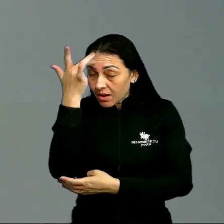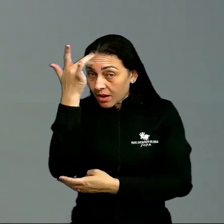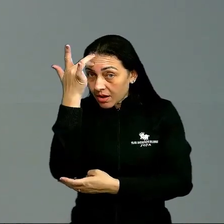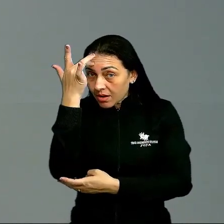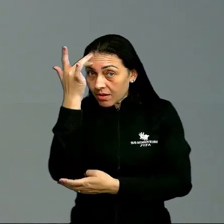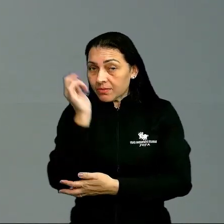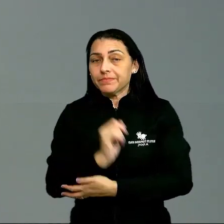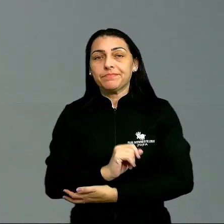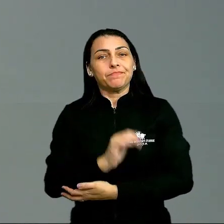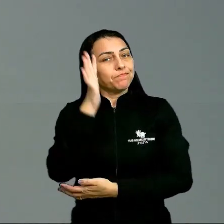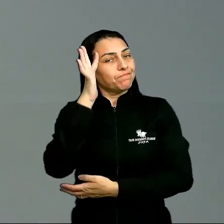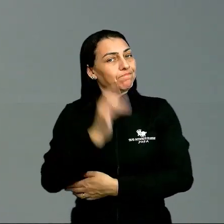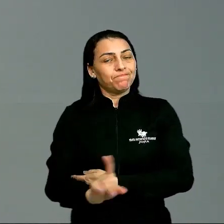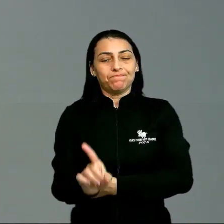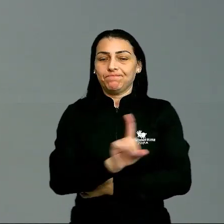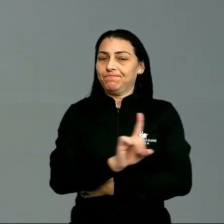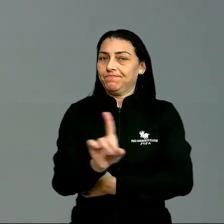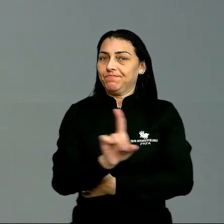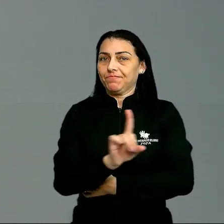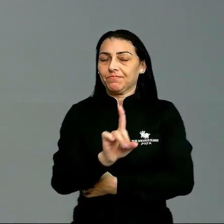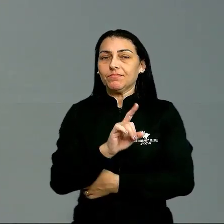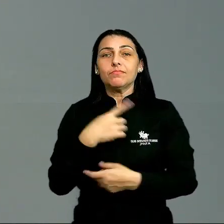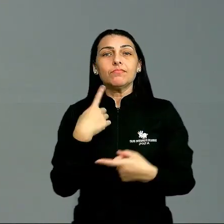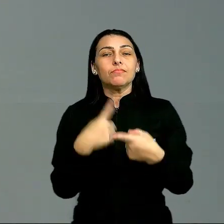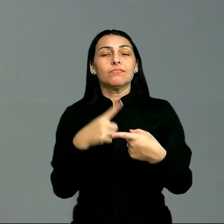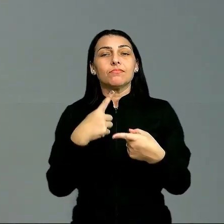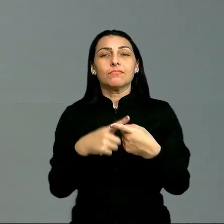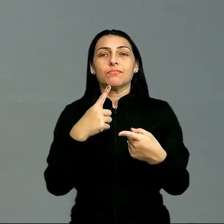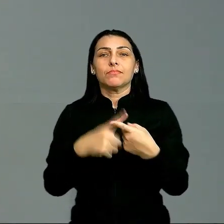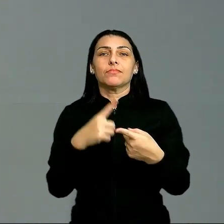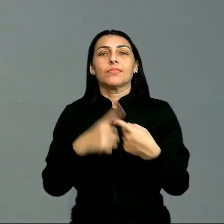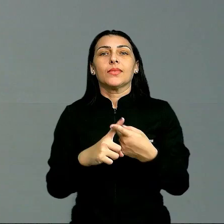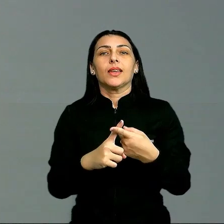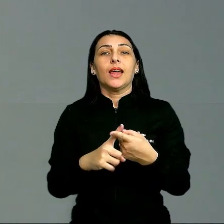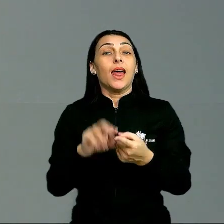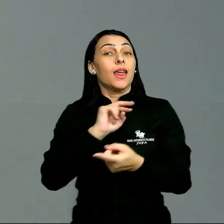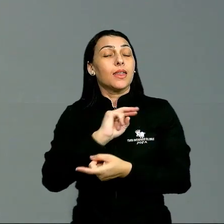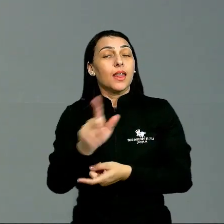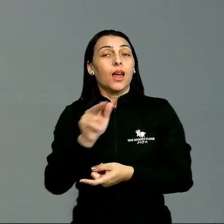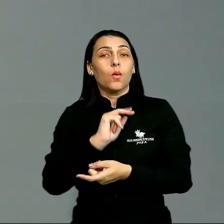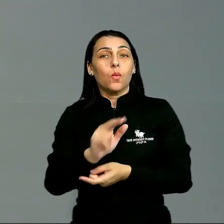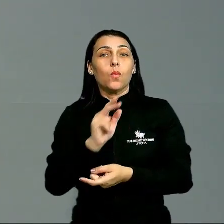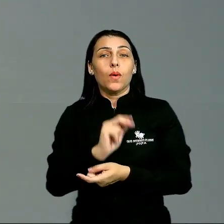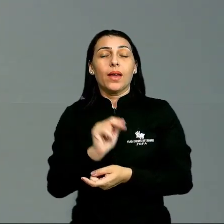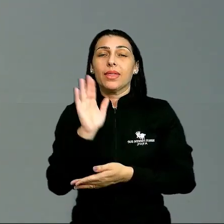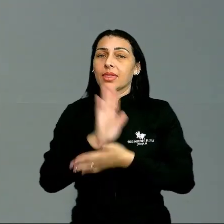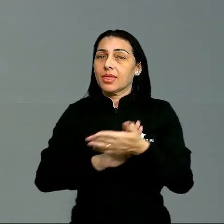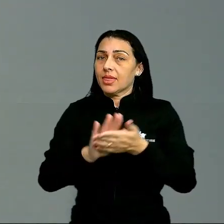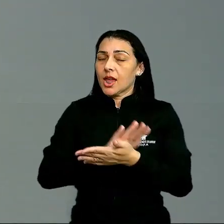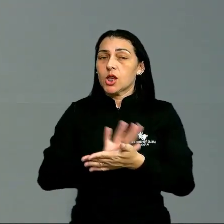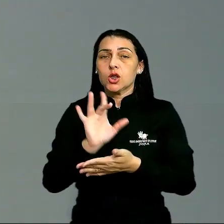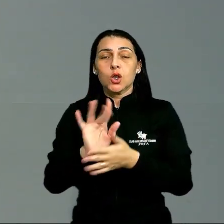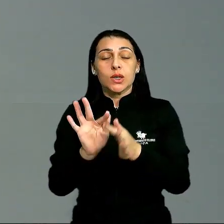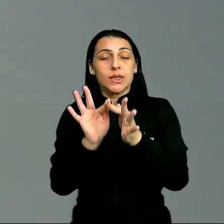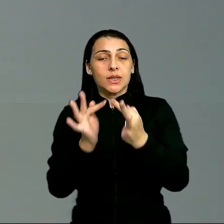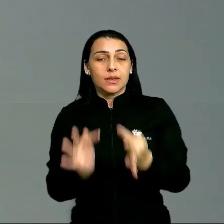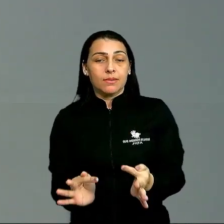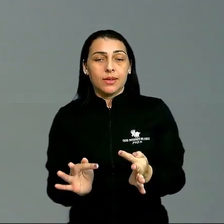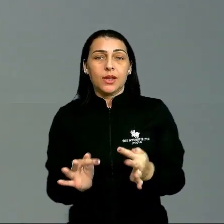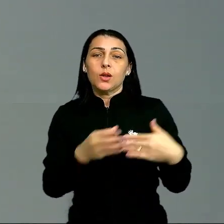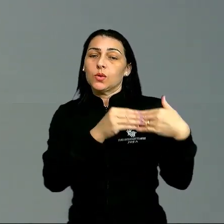acham? Com certeza não, né? Porque a função aqui não é convencer ninguém de nada. Eu só